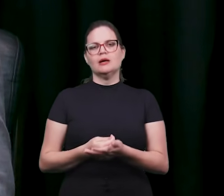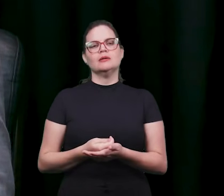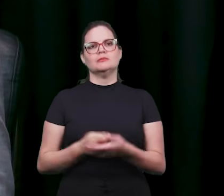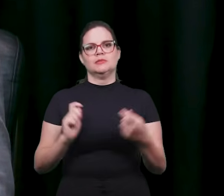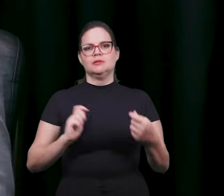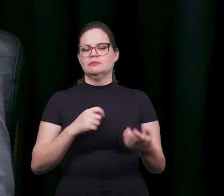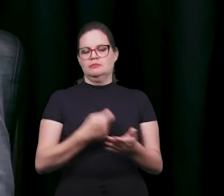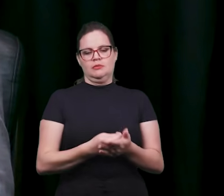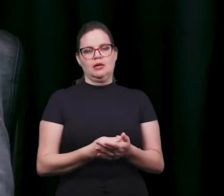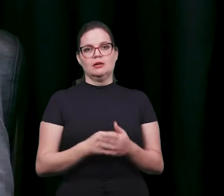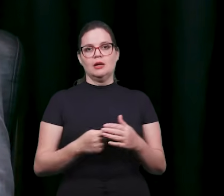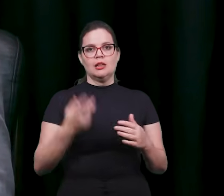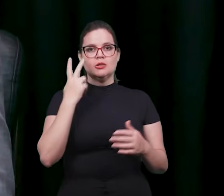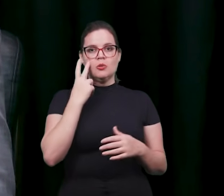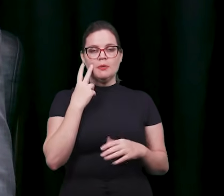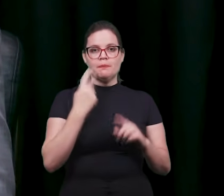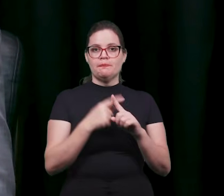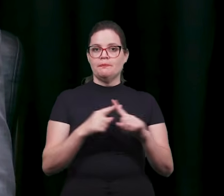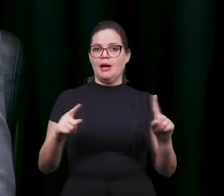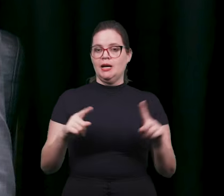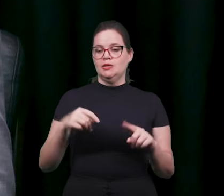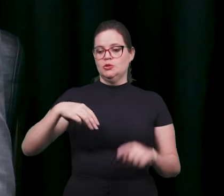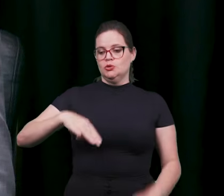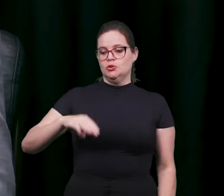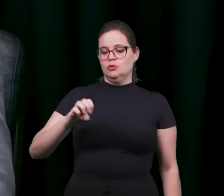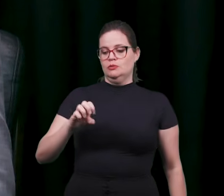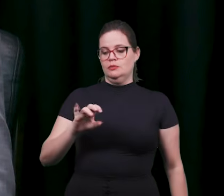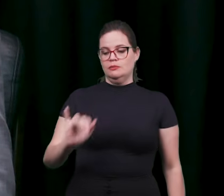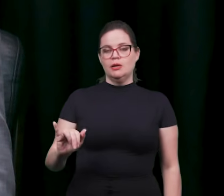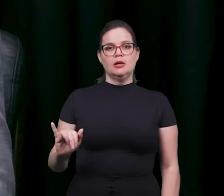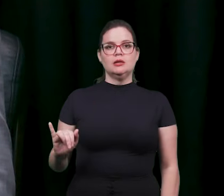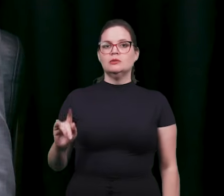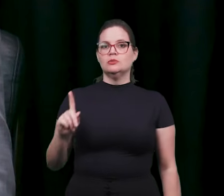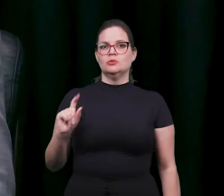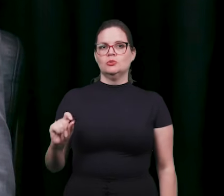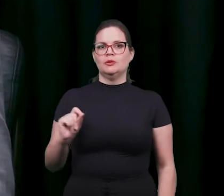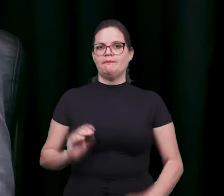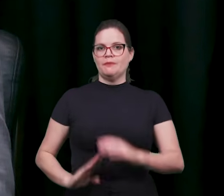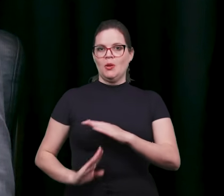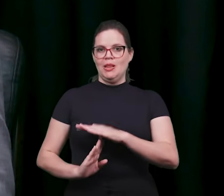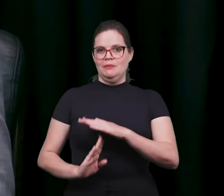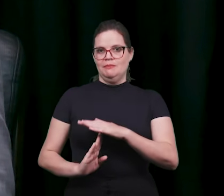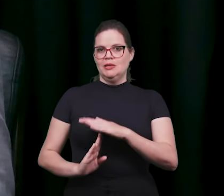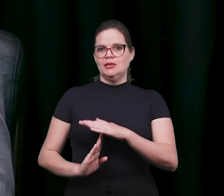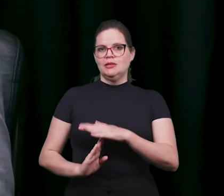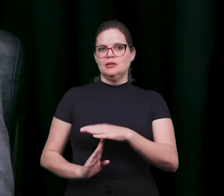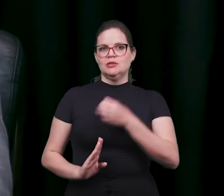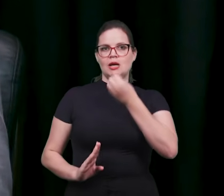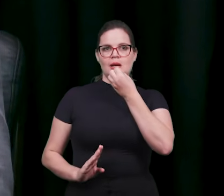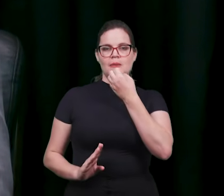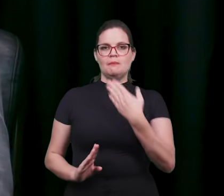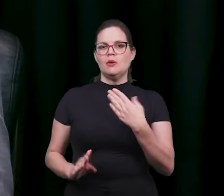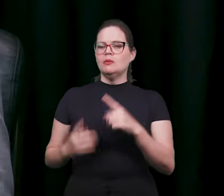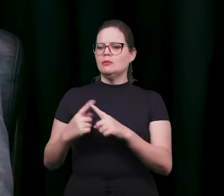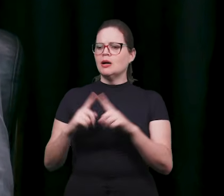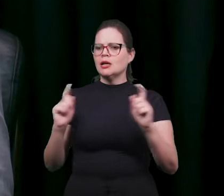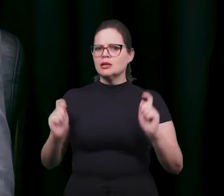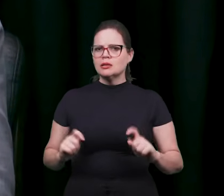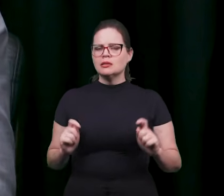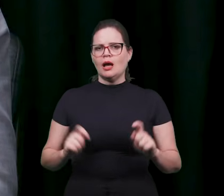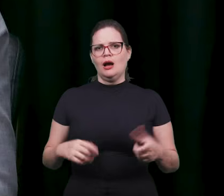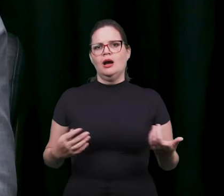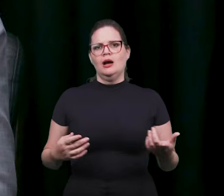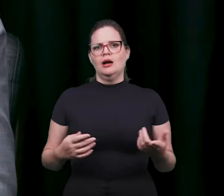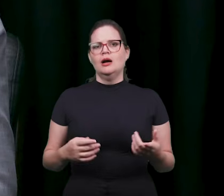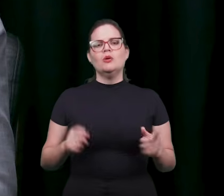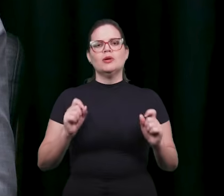todas as pessoas. Sim. E, na verdade, o MEI é algo que há um limite interessante que atende